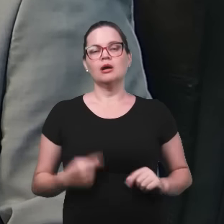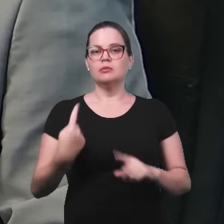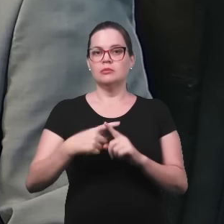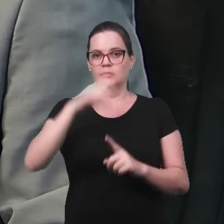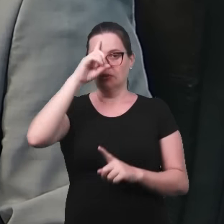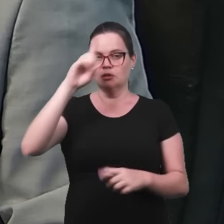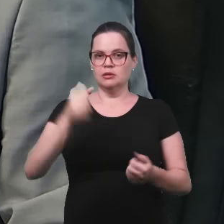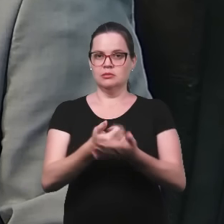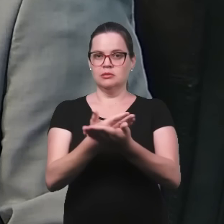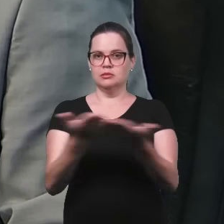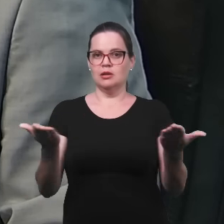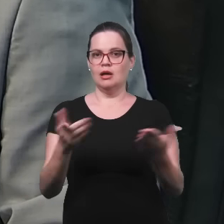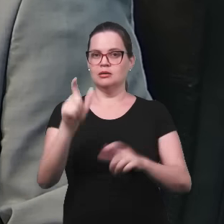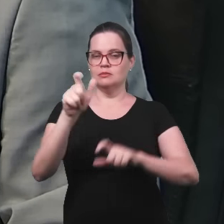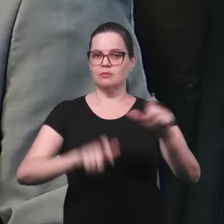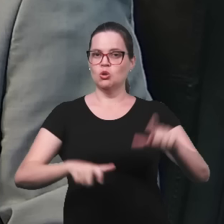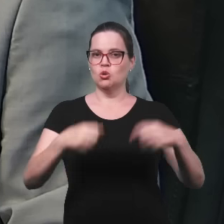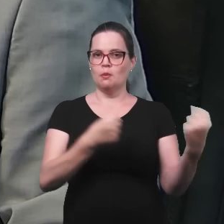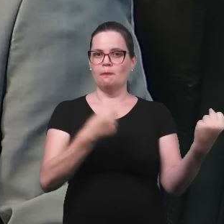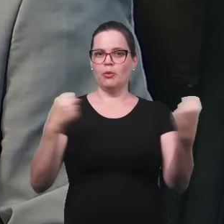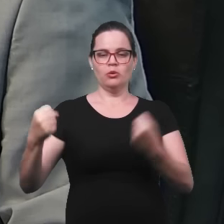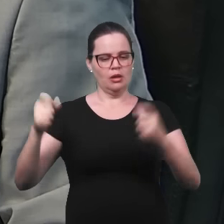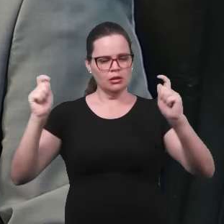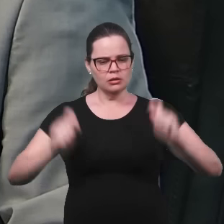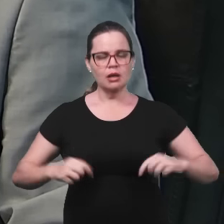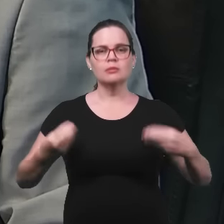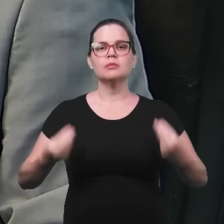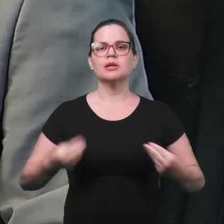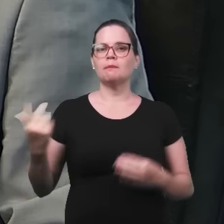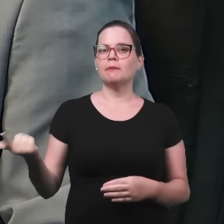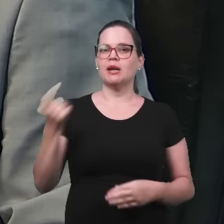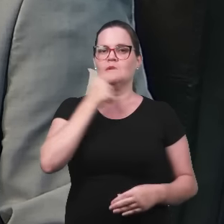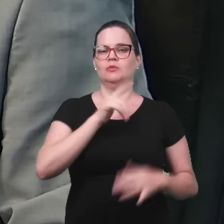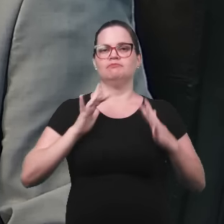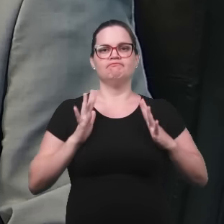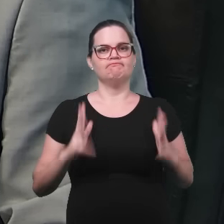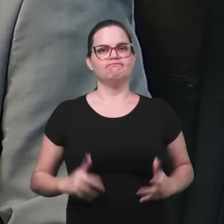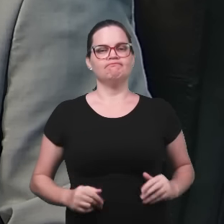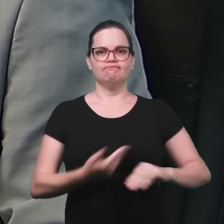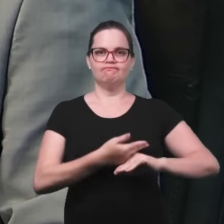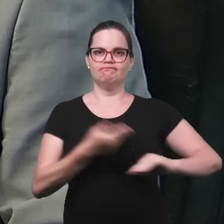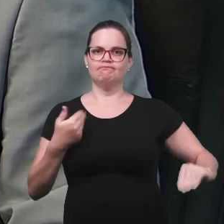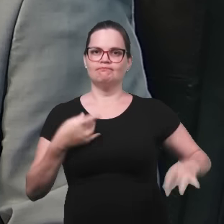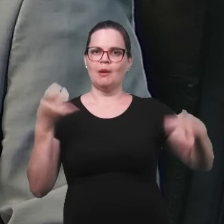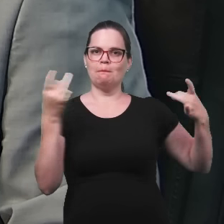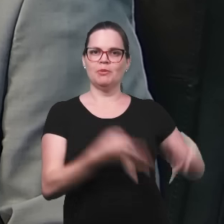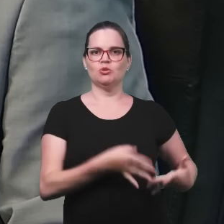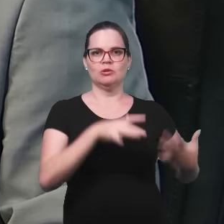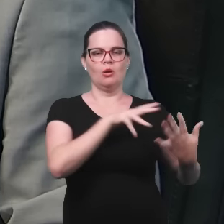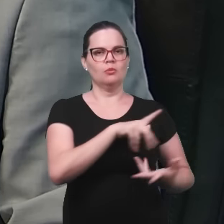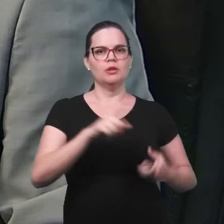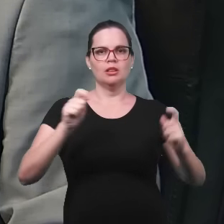homem para ele vencer a carne e vencer a si mesmo. Vencer o mundo, vence tudo. E o Espírito Santo